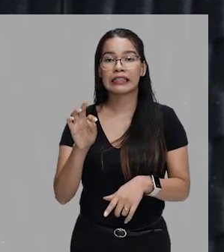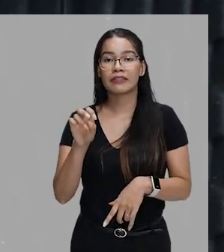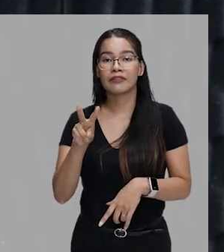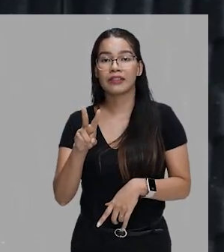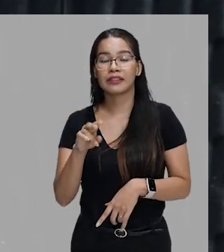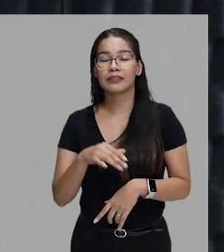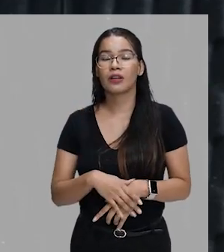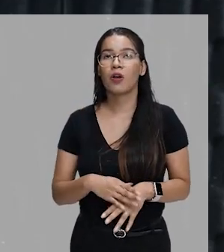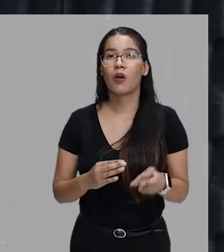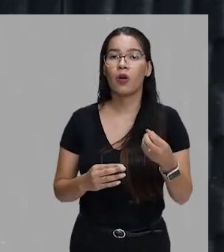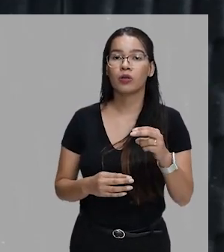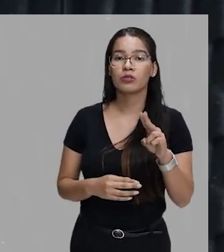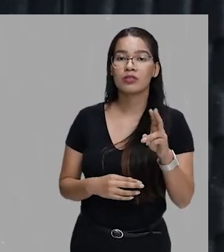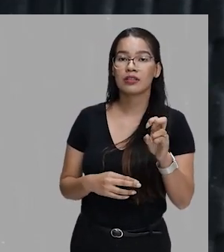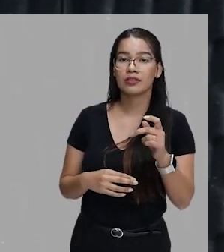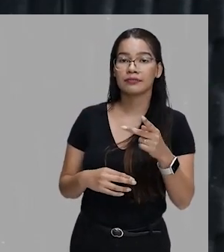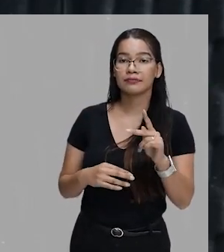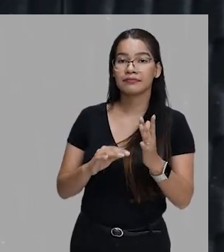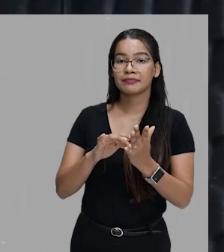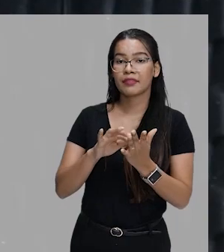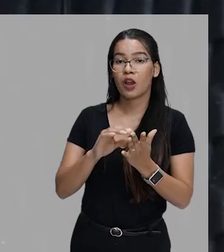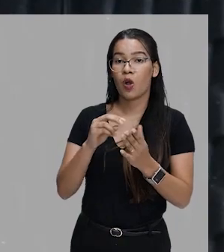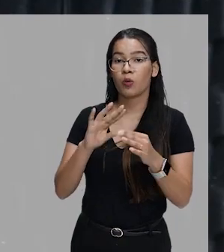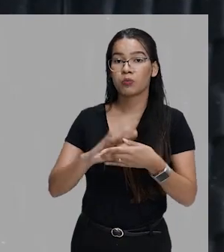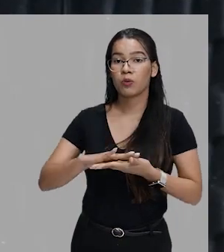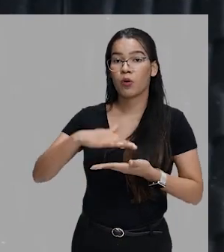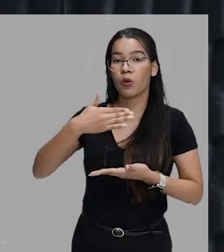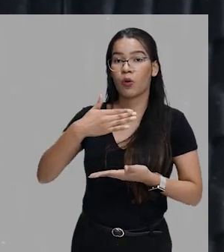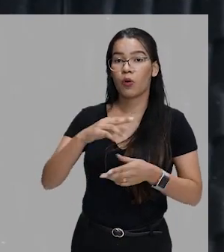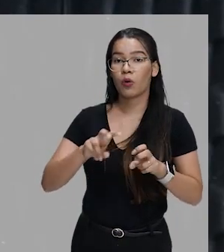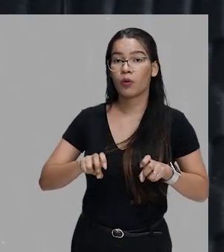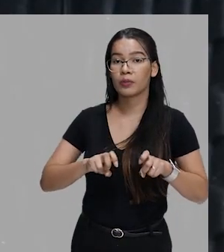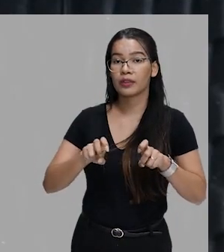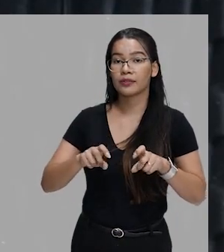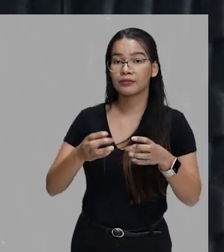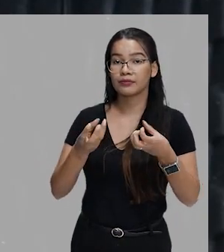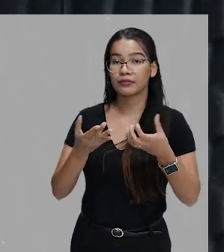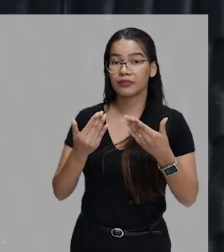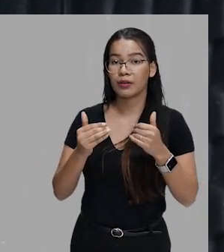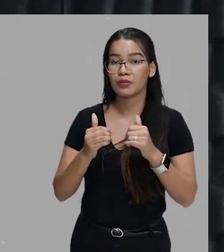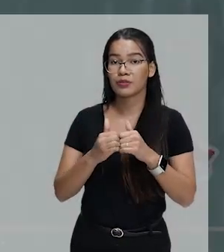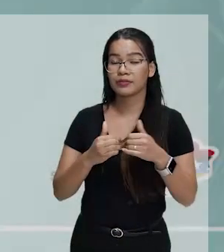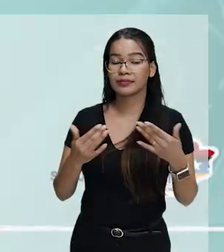audiência, ou no seu smartphone, ou no seu computador, tá? Vamos lá?